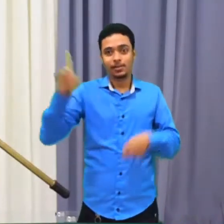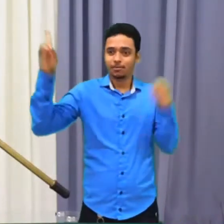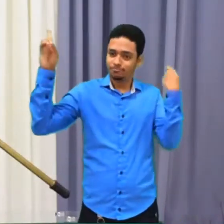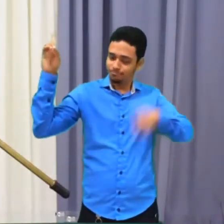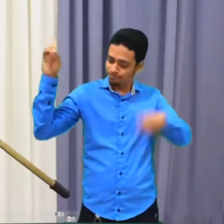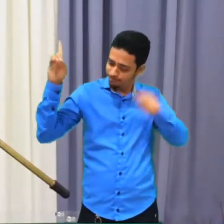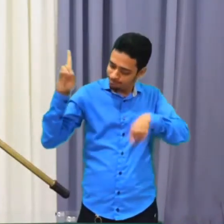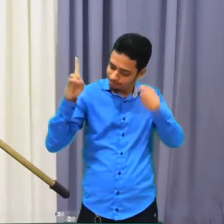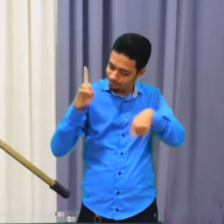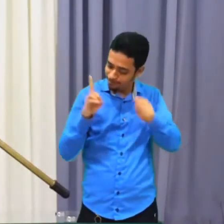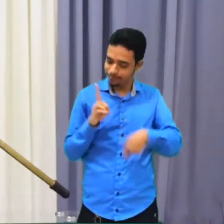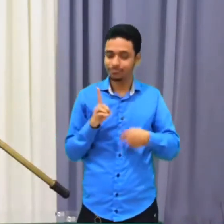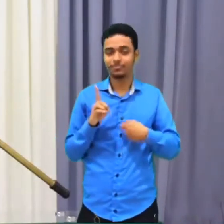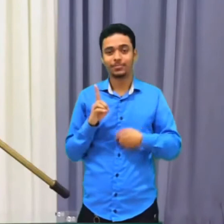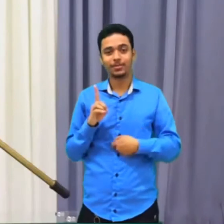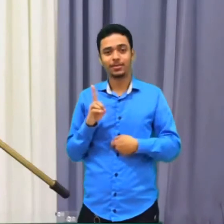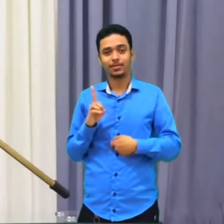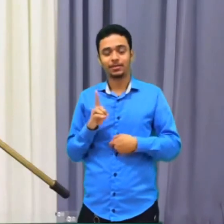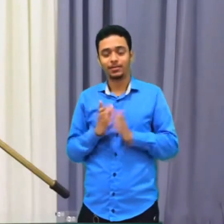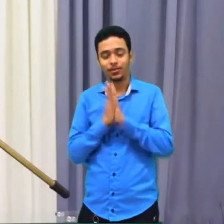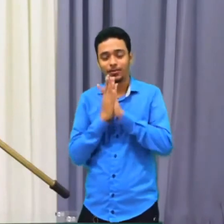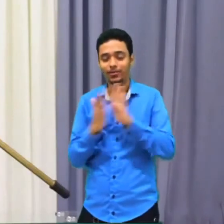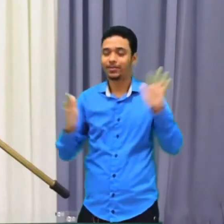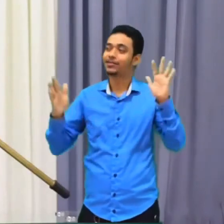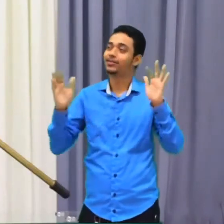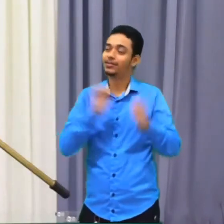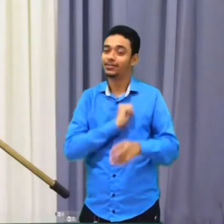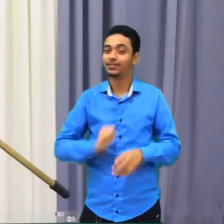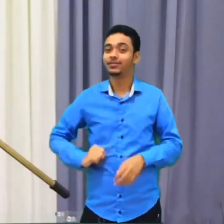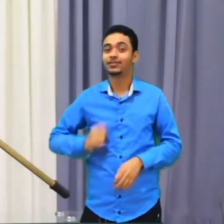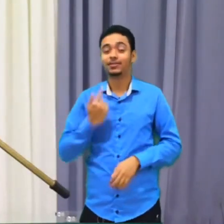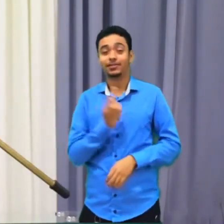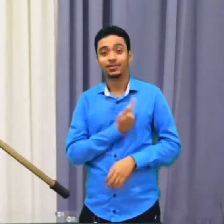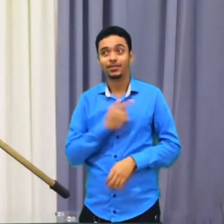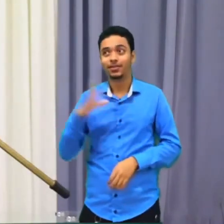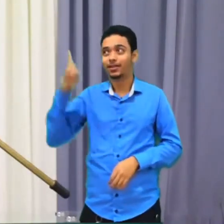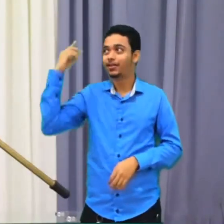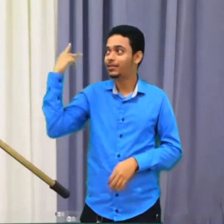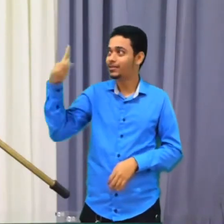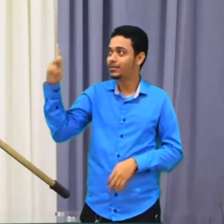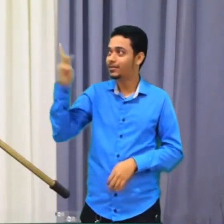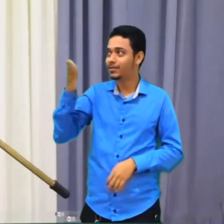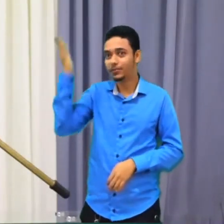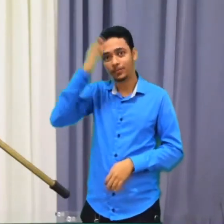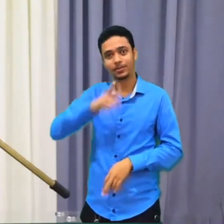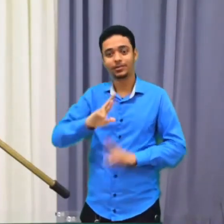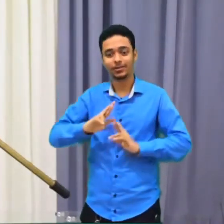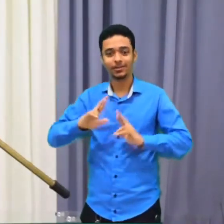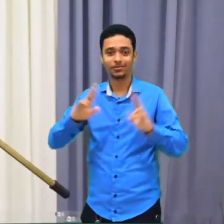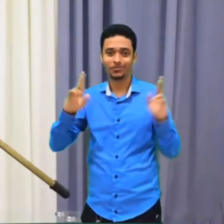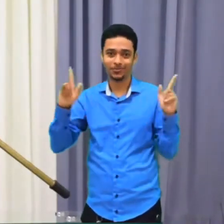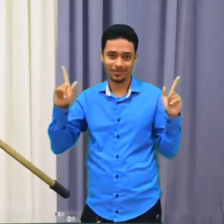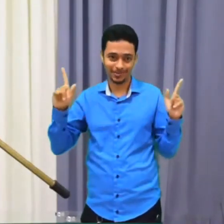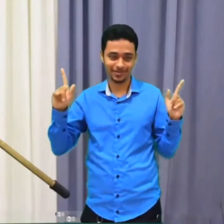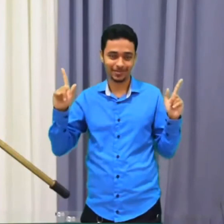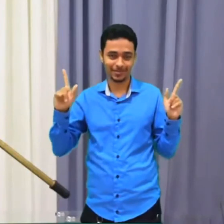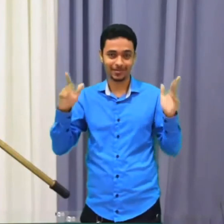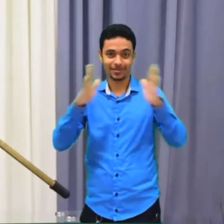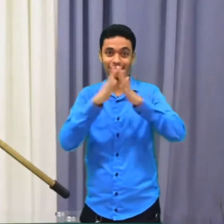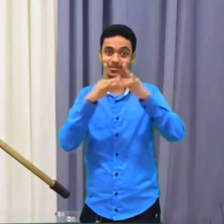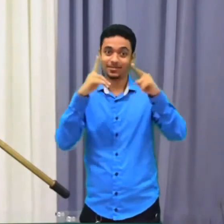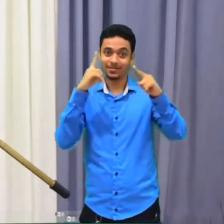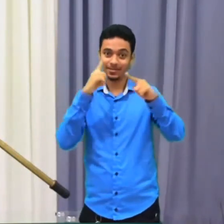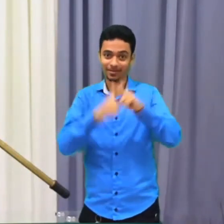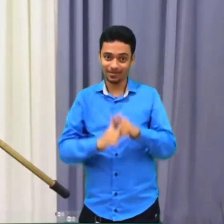presença gloriosa do Senhor nosso Deus. A sua presença faz toda a diferença. A